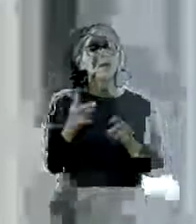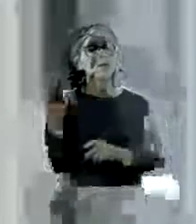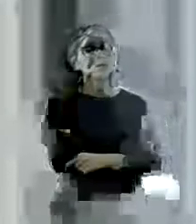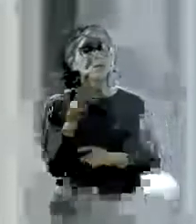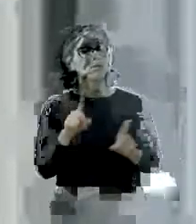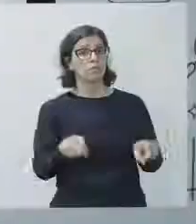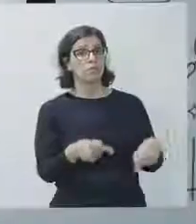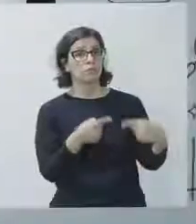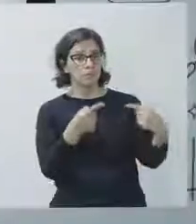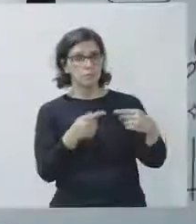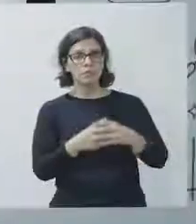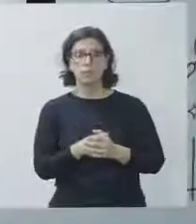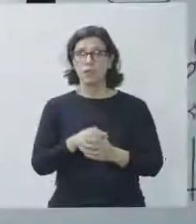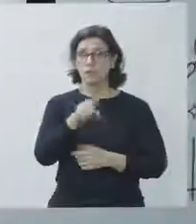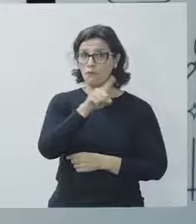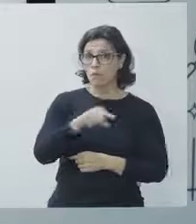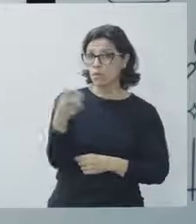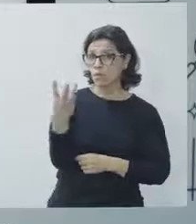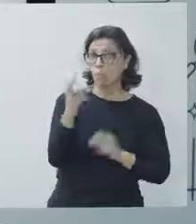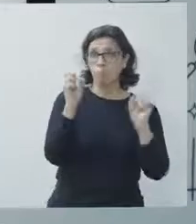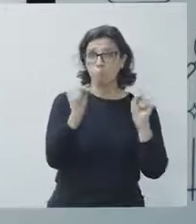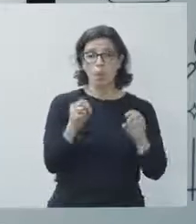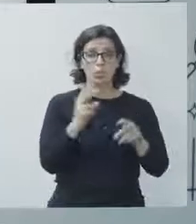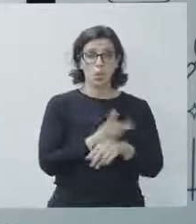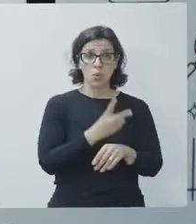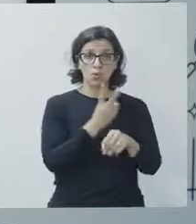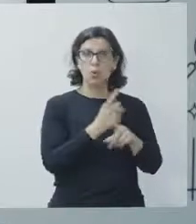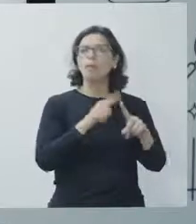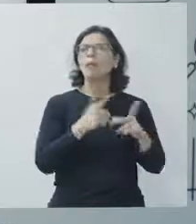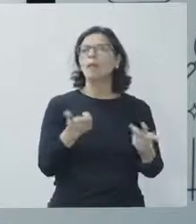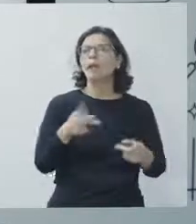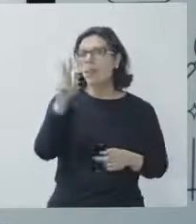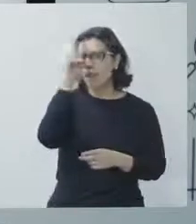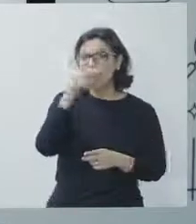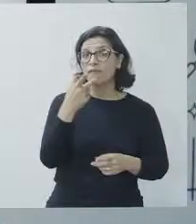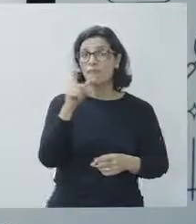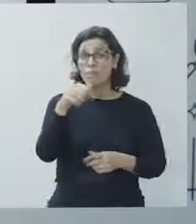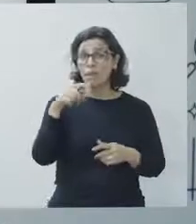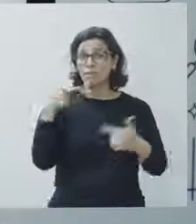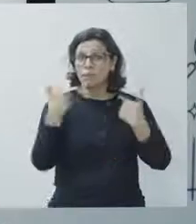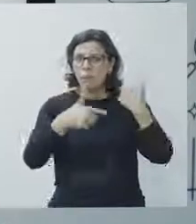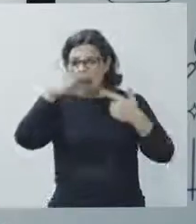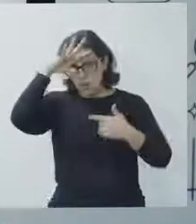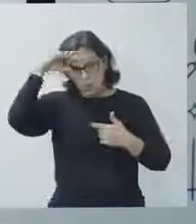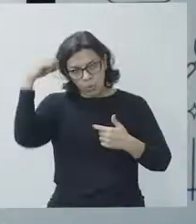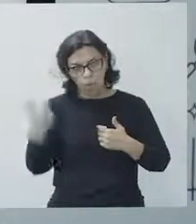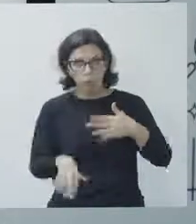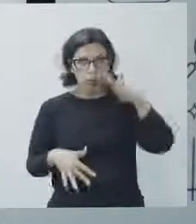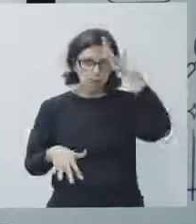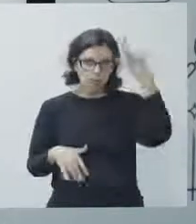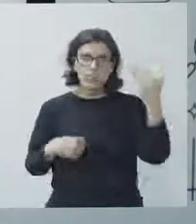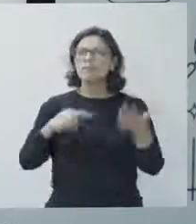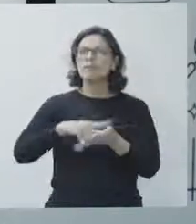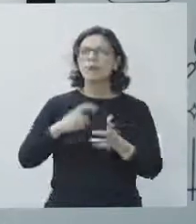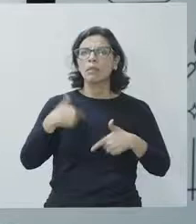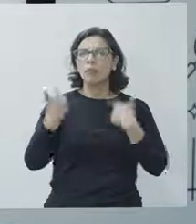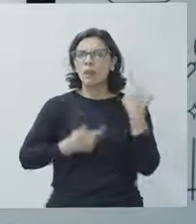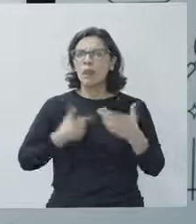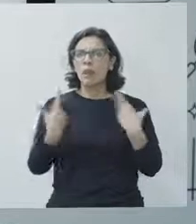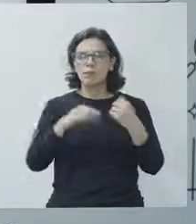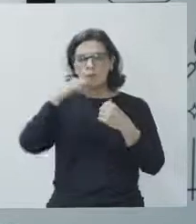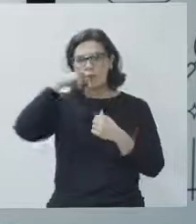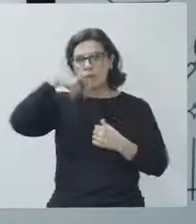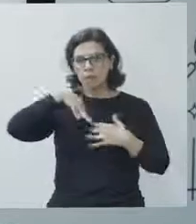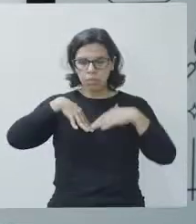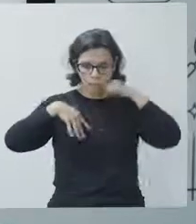segundo desafio. Eles podem prosseguir. Lembra que era do árduo trabalho e o suor, né, o suor do